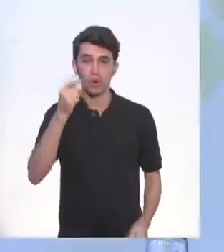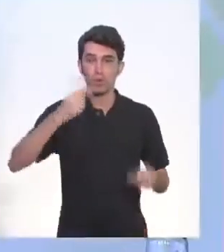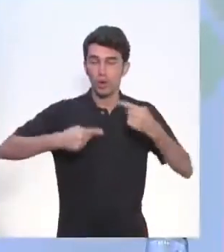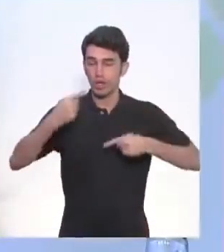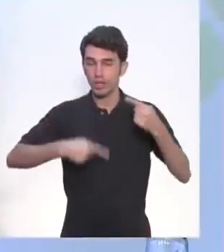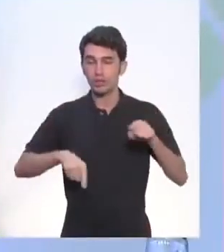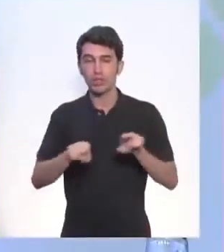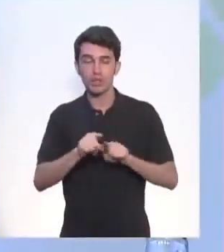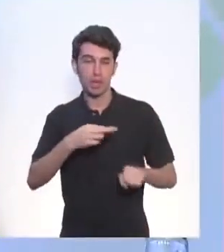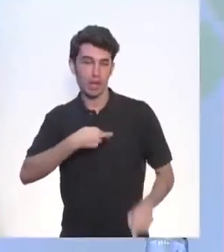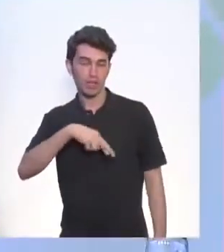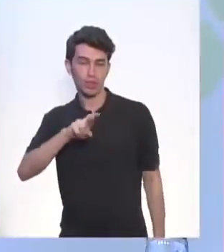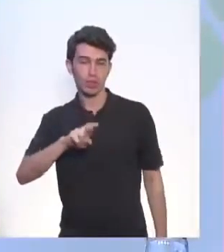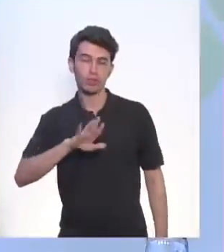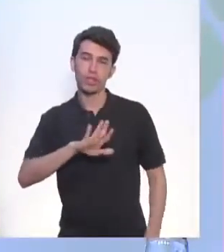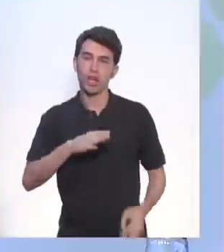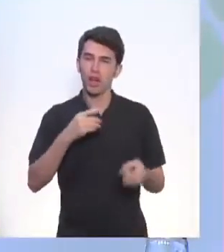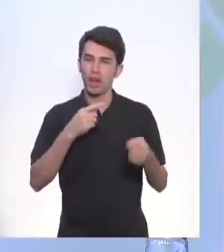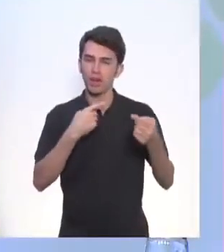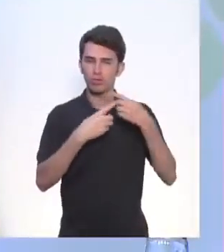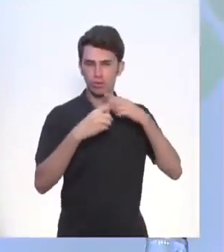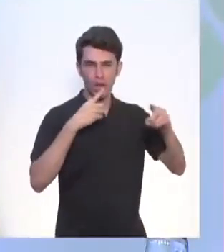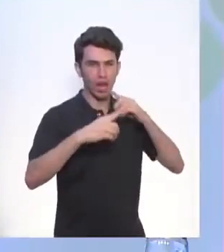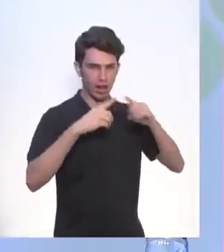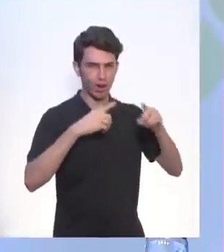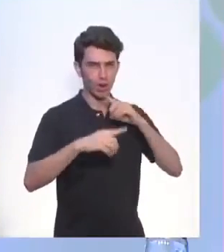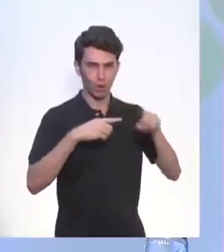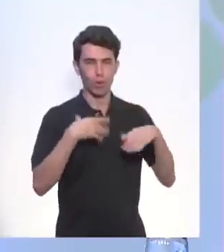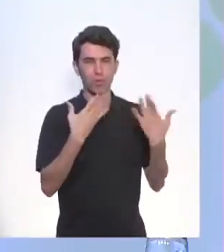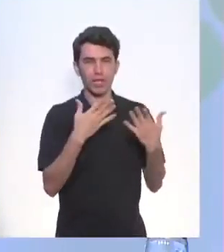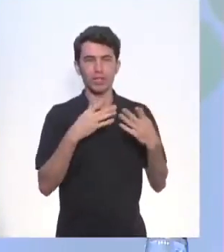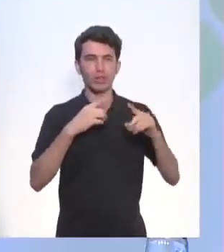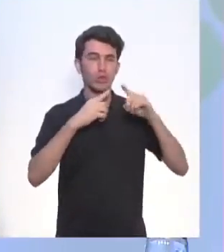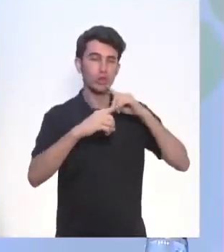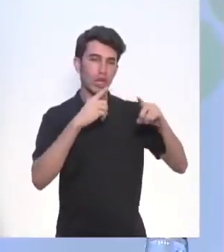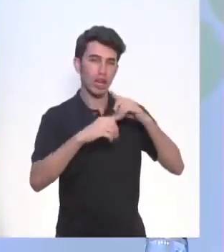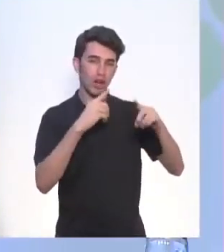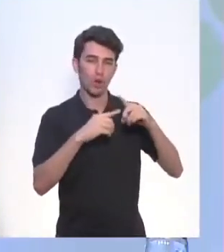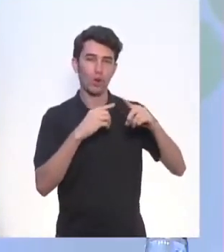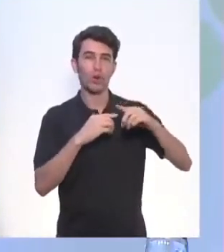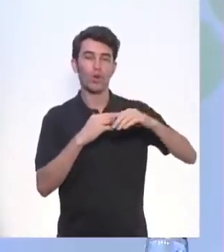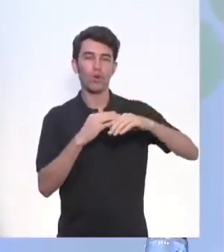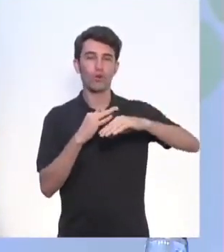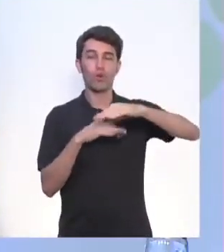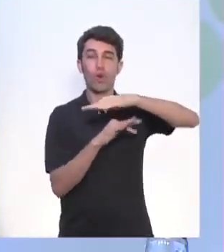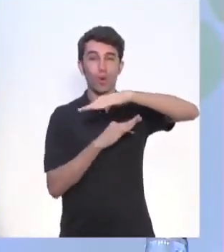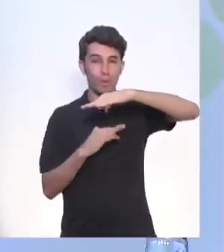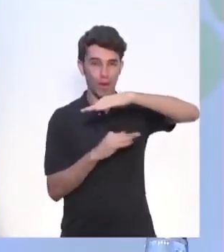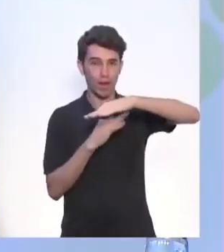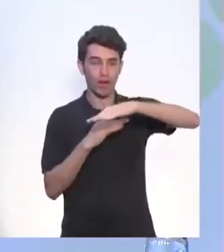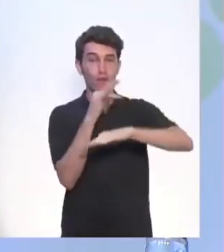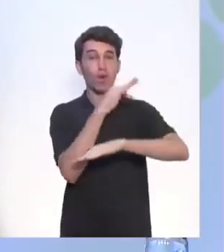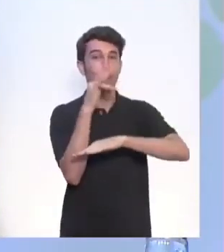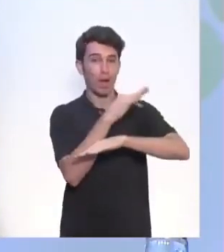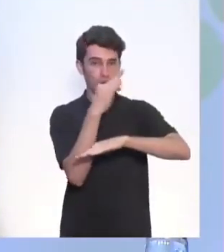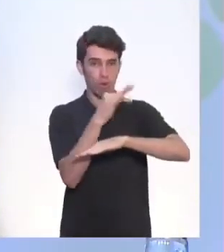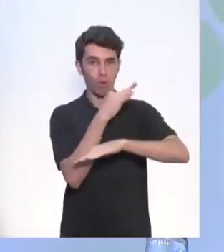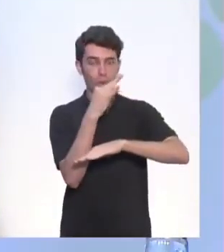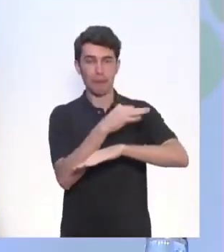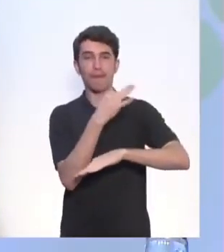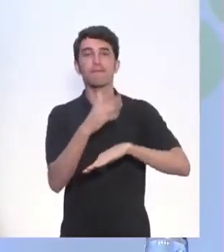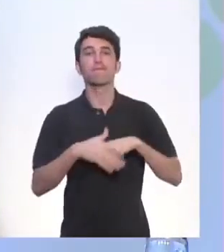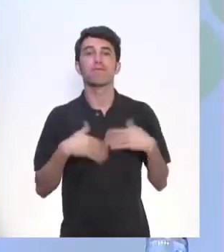um diálogo, mas não é esse diálogo, vamos dizer assim, formal, é um diálogo entre uma pessoa ou mais. Então, nós temos que